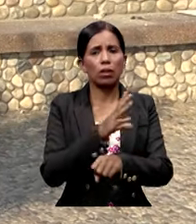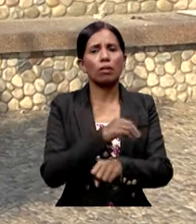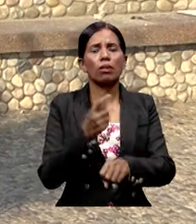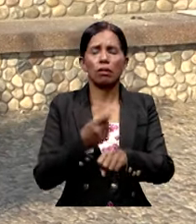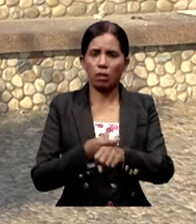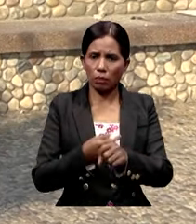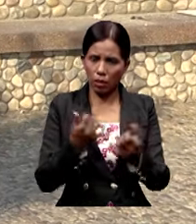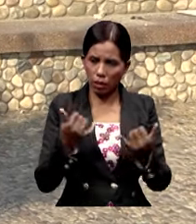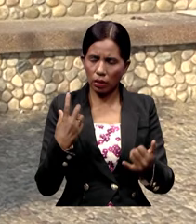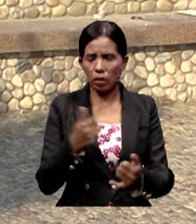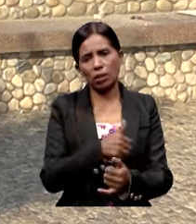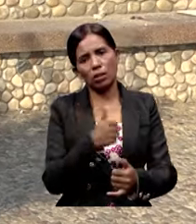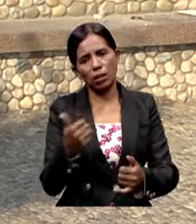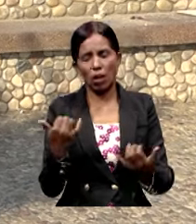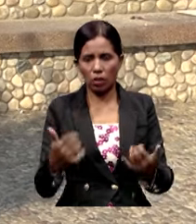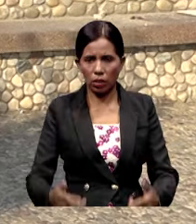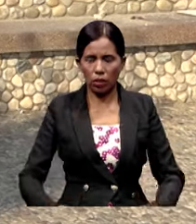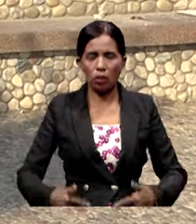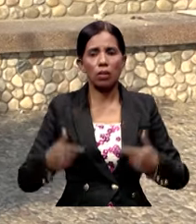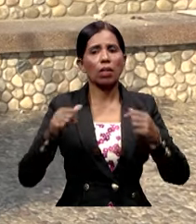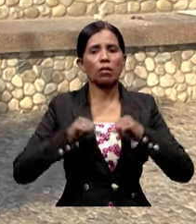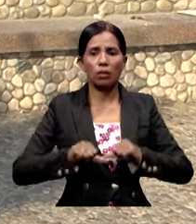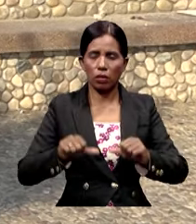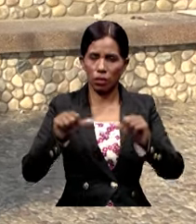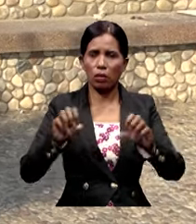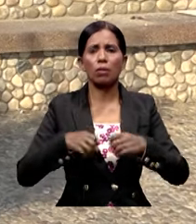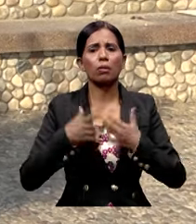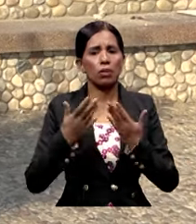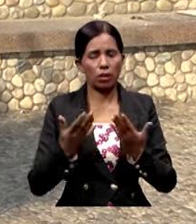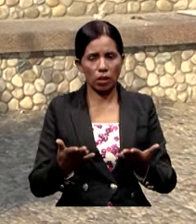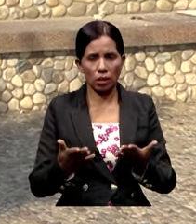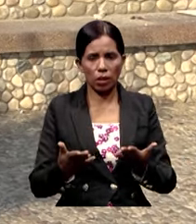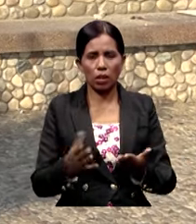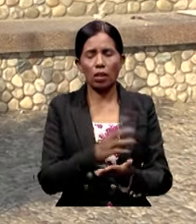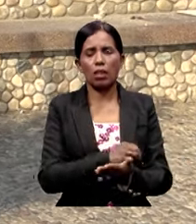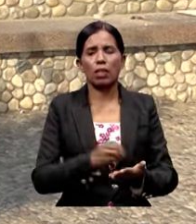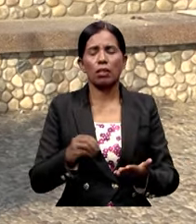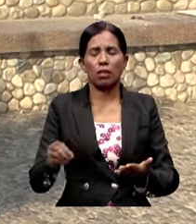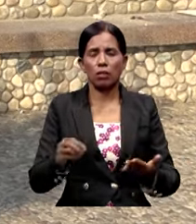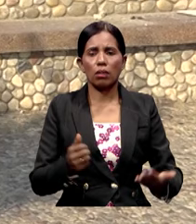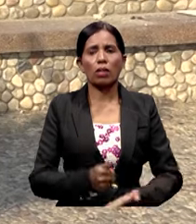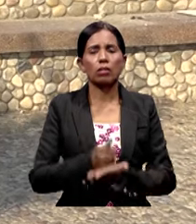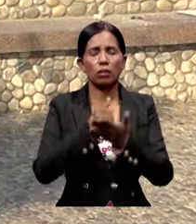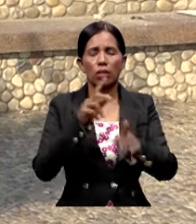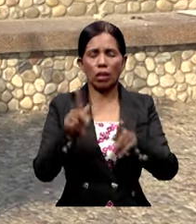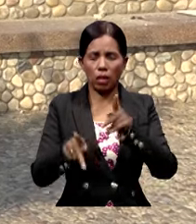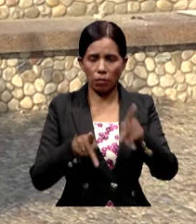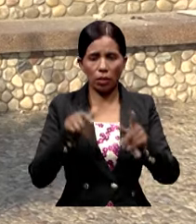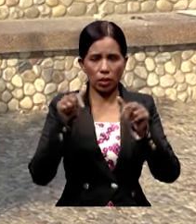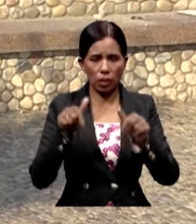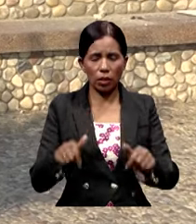sira seluk nebe maka se moris atu continua o insa maka atu liberta povo irane kusi mukit